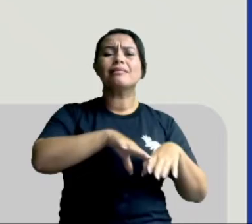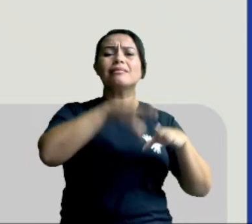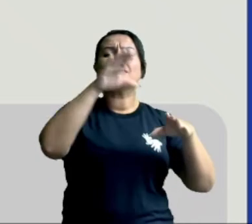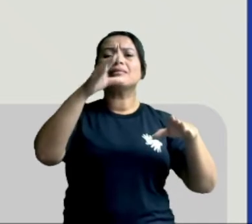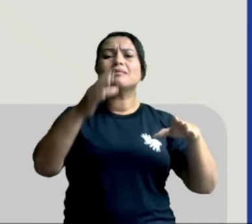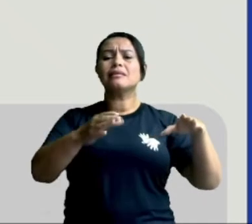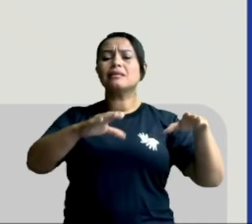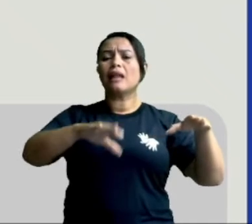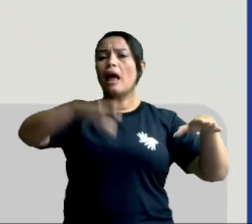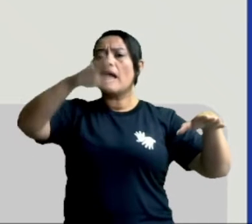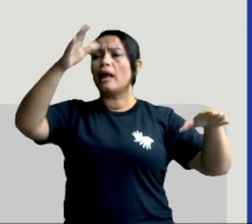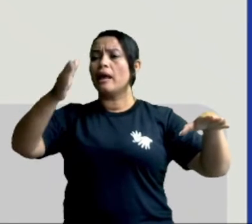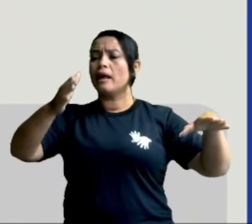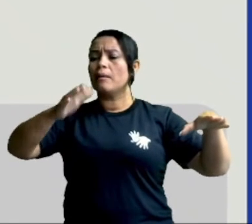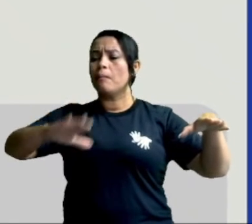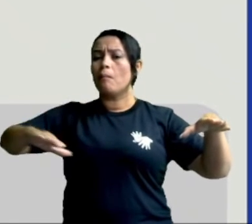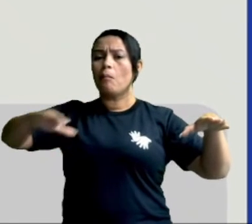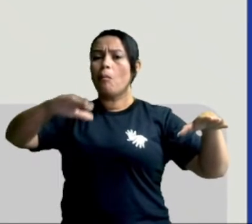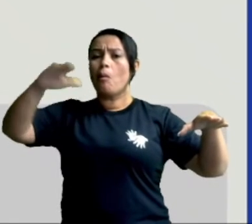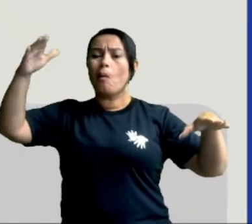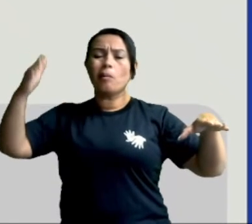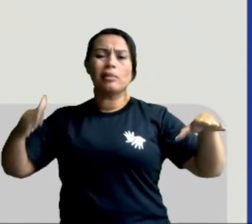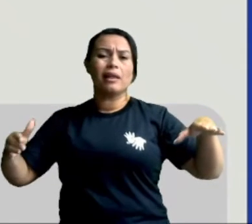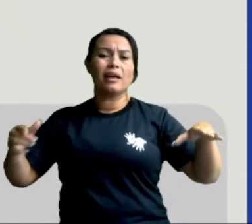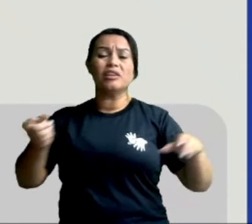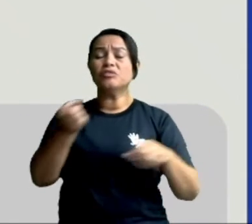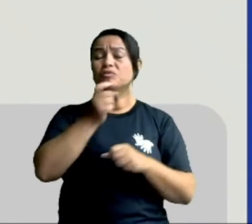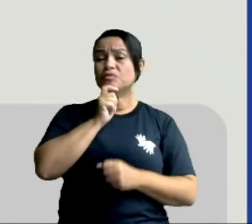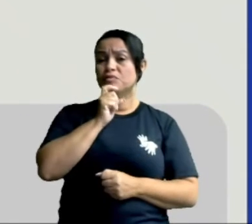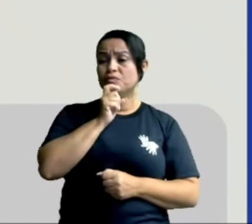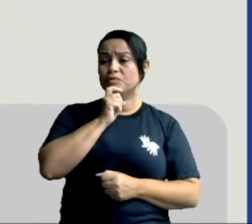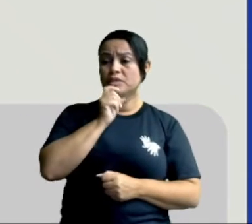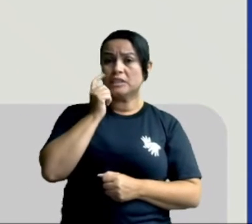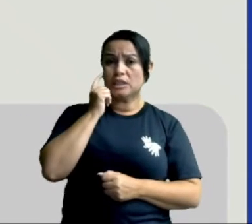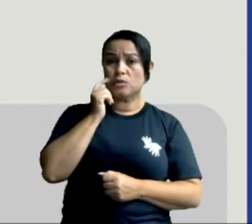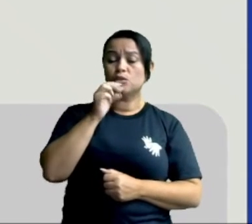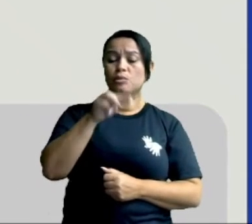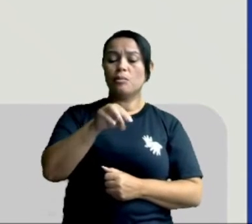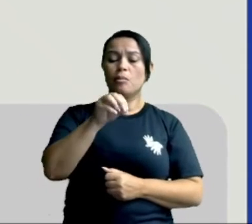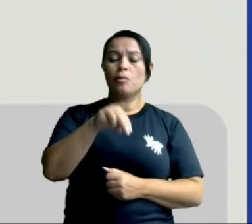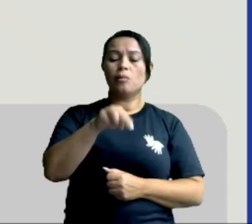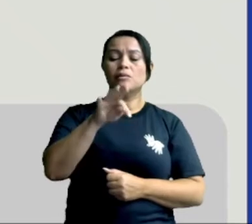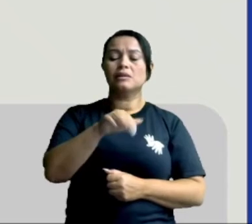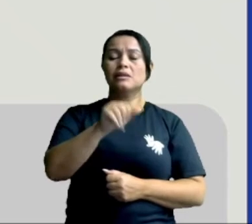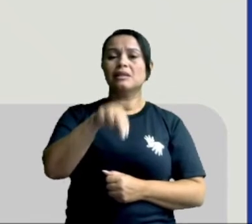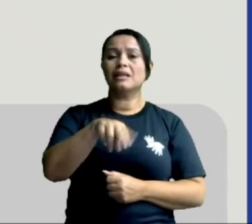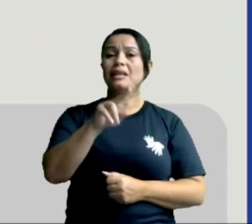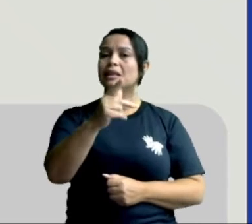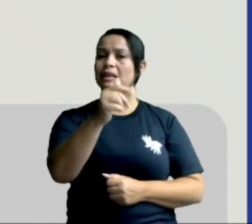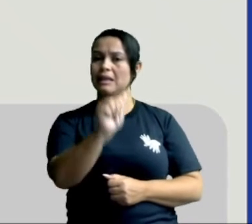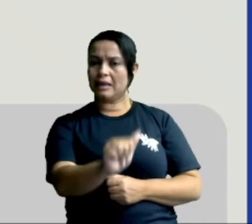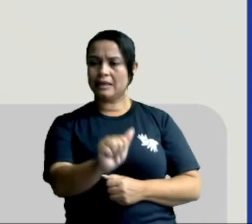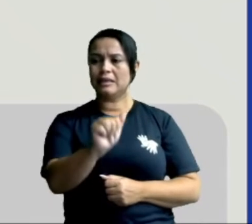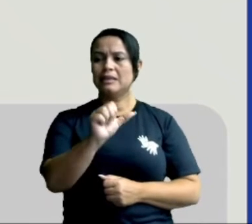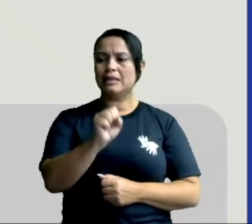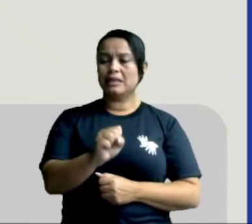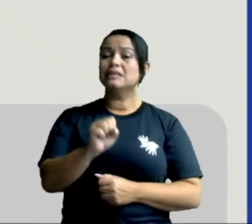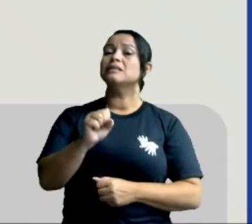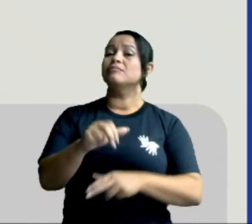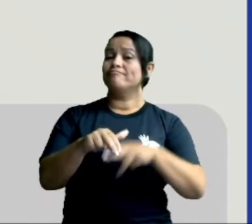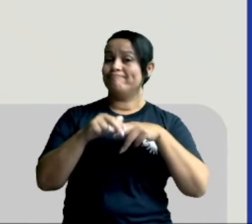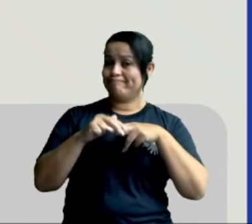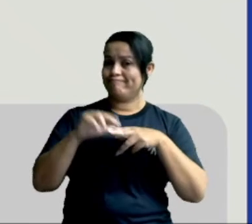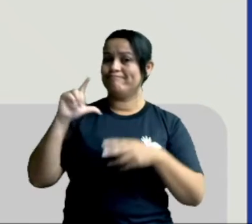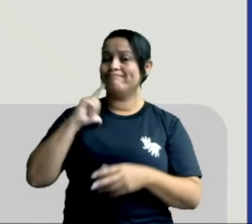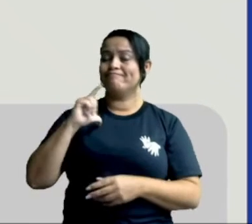nome ele já traz para você a dica né frios de montanha olha vai a correr nem vai acontecer nas